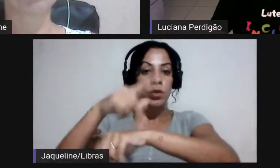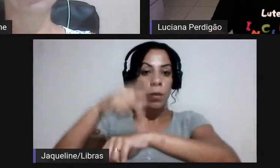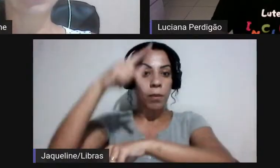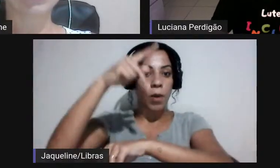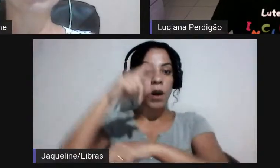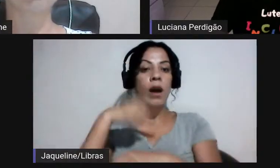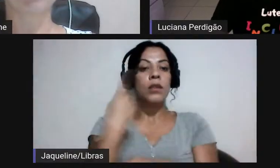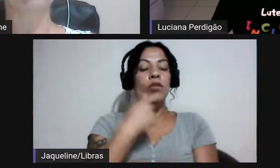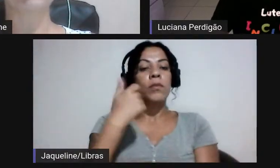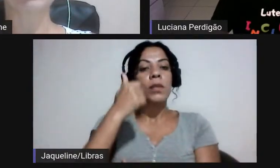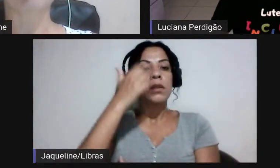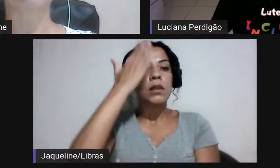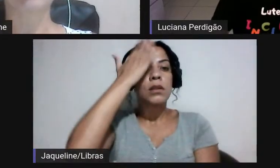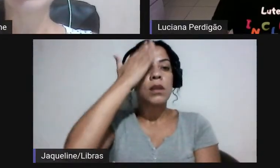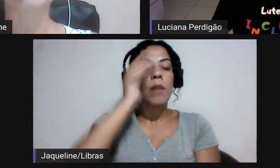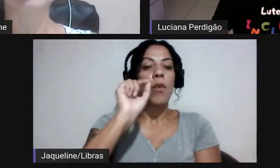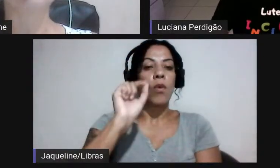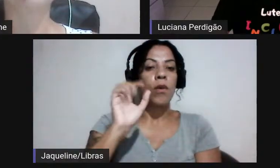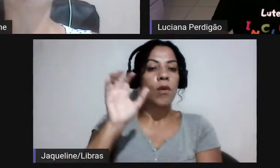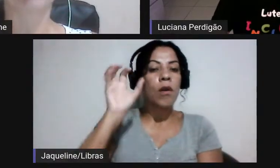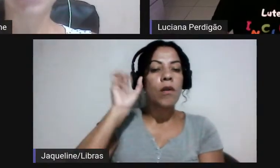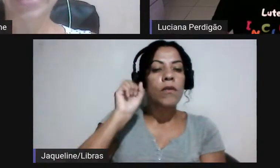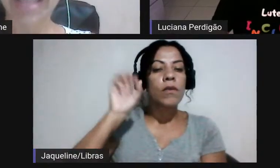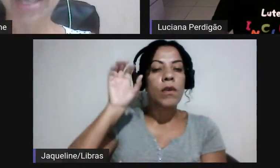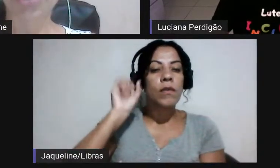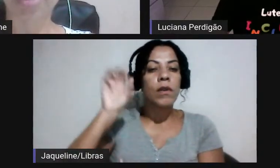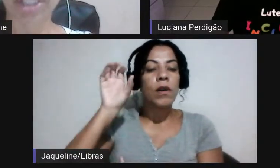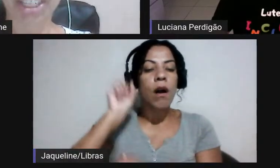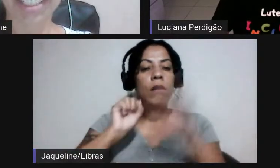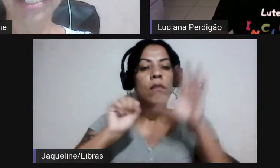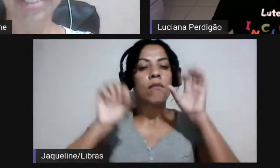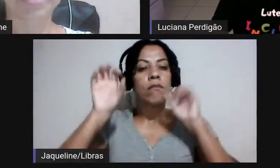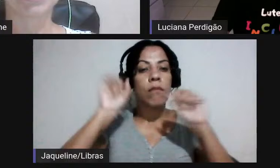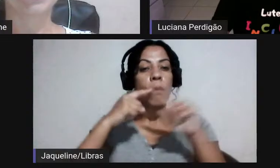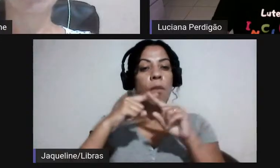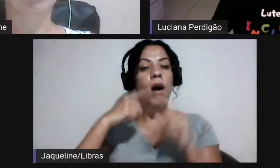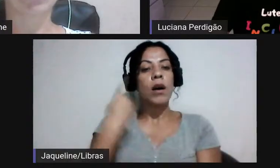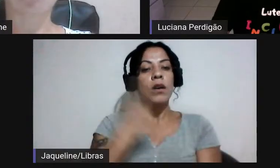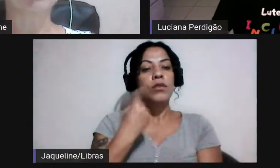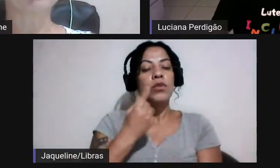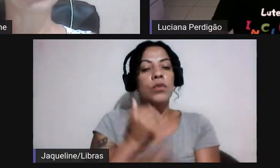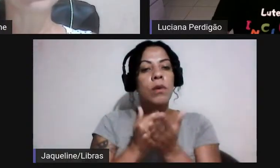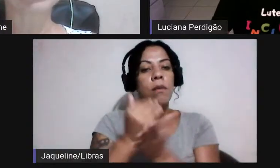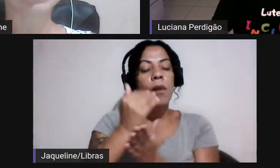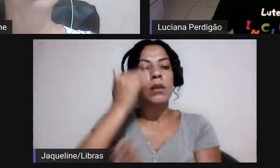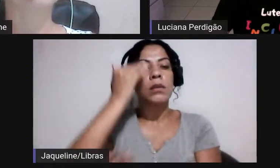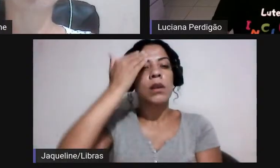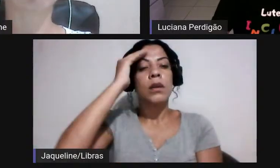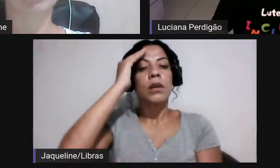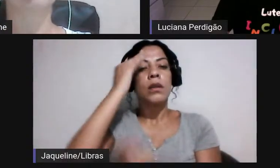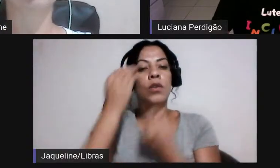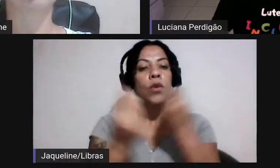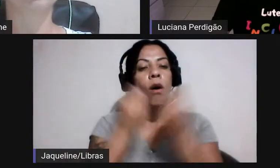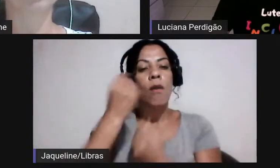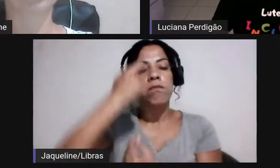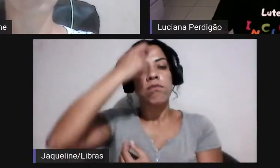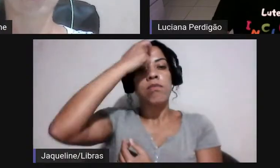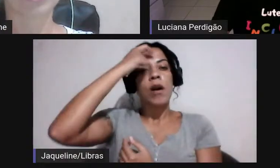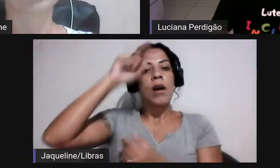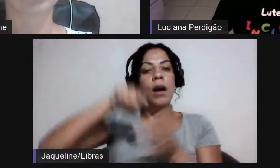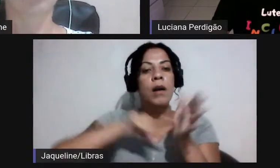ouvinte, porque isso vai nos amadurecendo também a ideia de pesquisa, né? Vai amadurecendo através